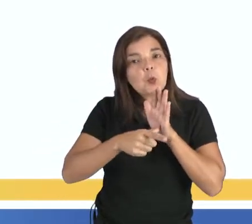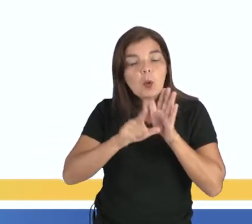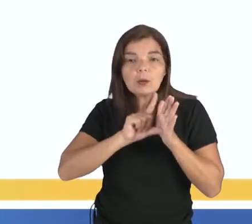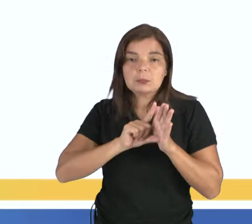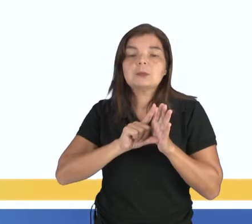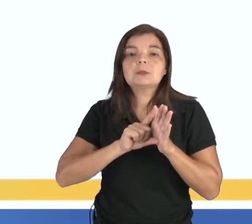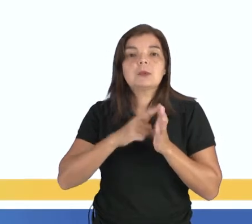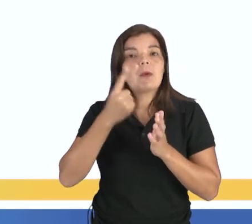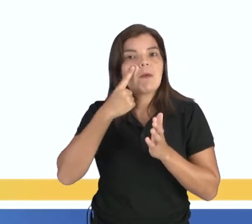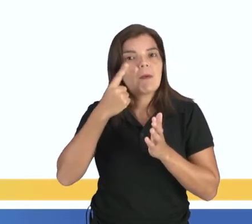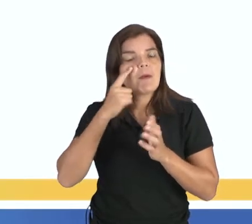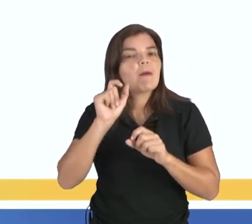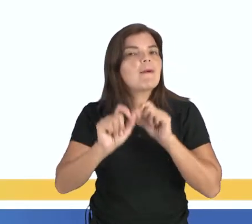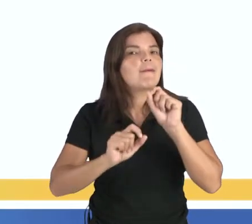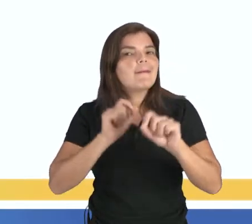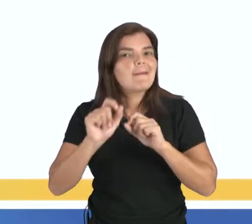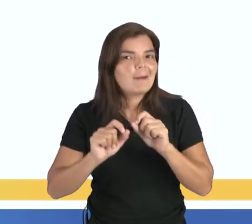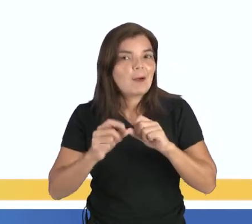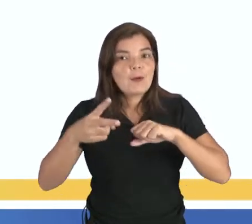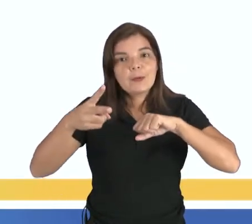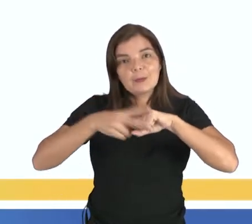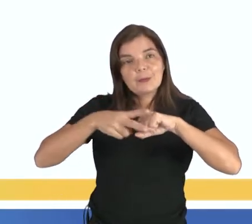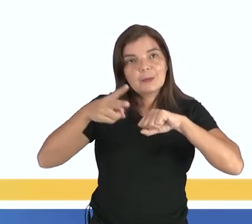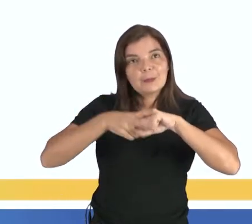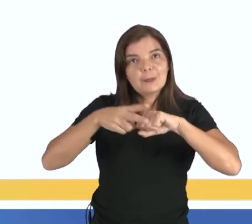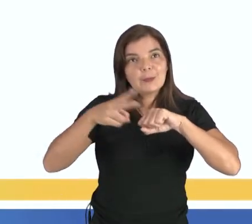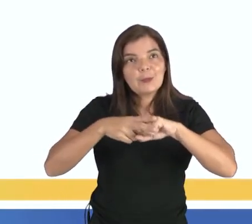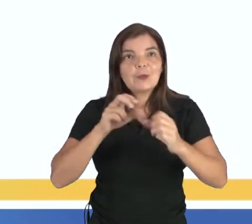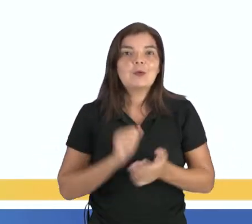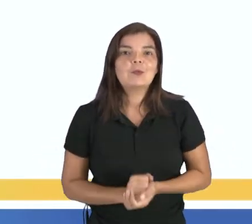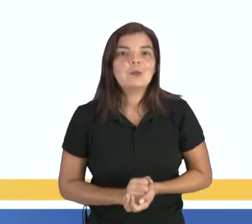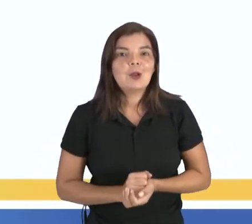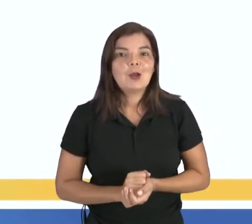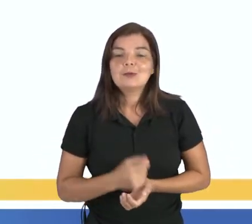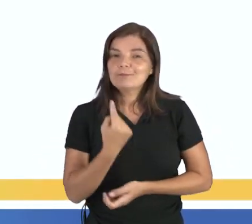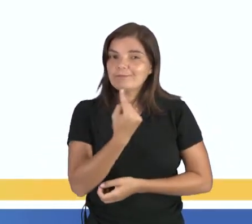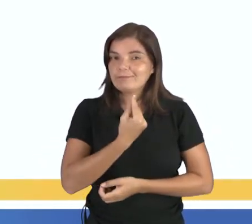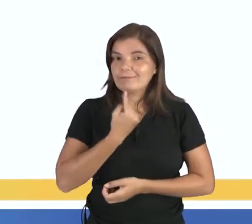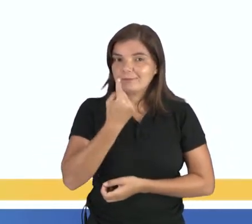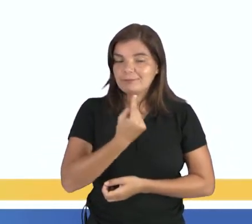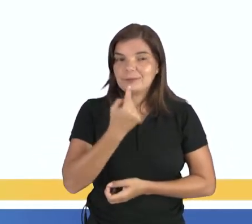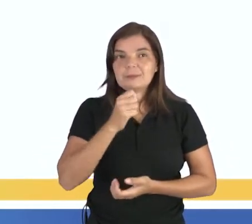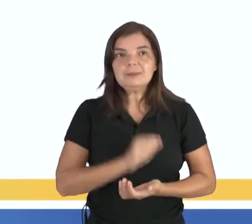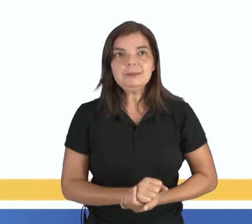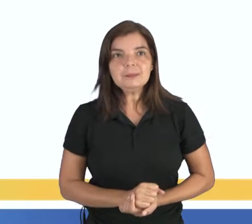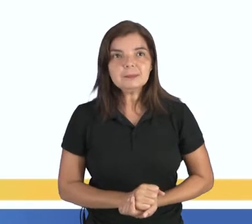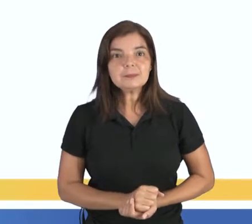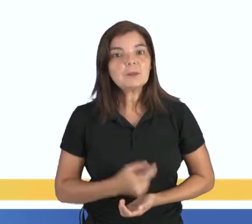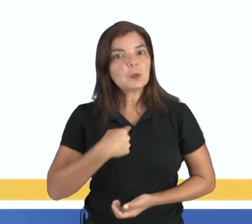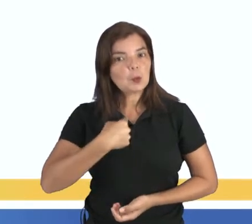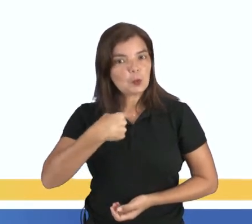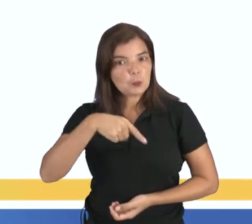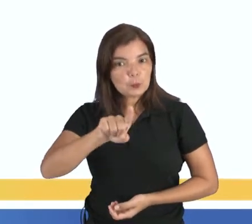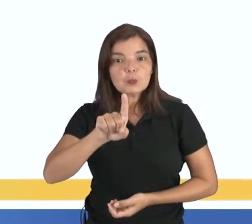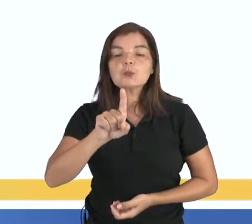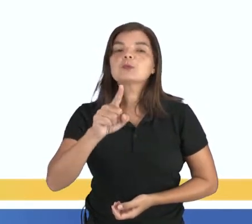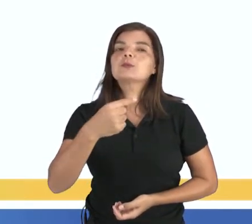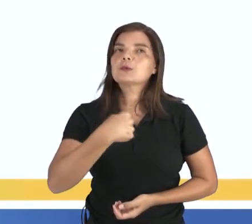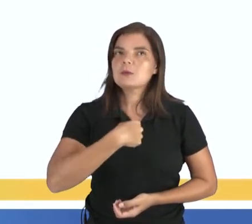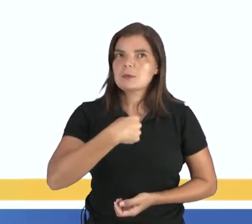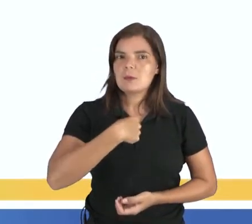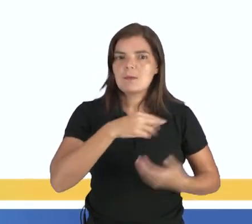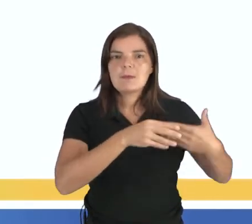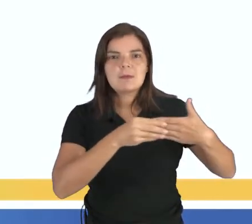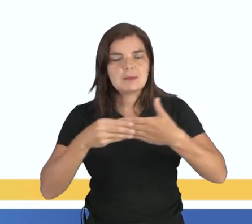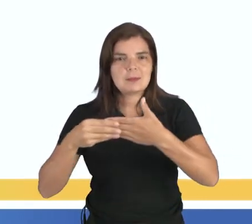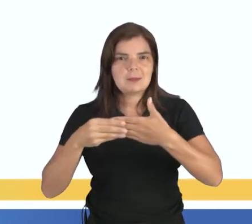tenho que levar o verbo para o singular. Então, fui eu que